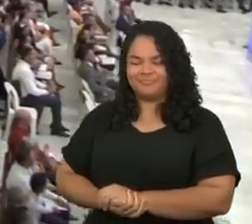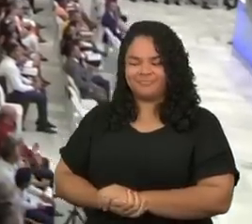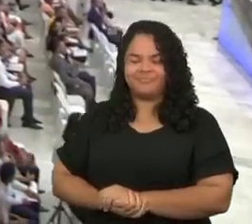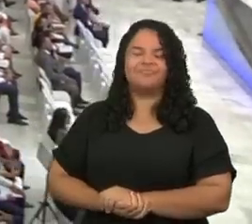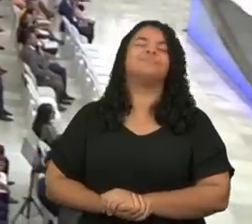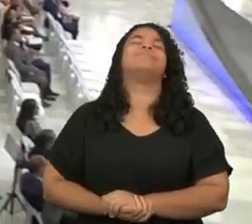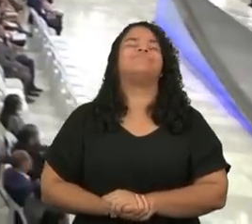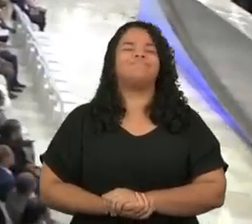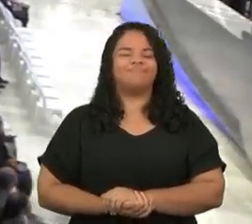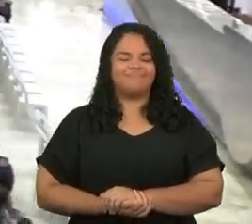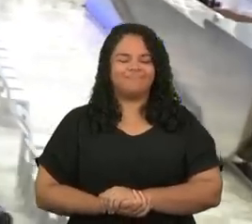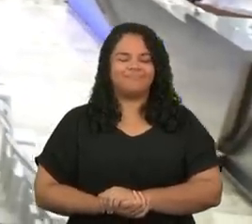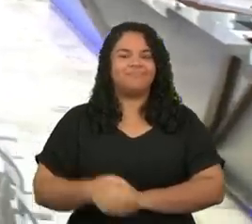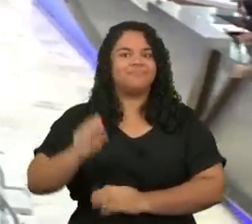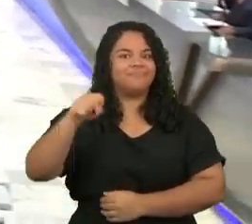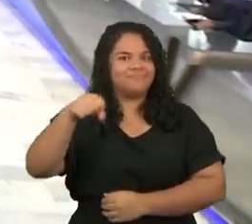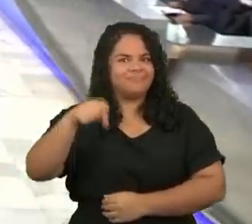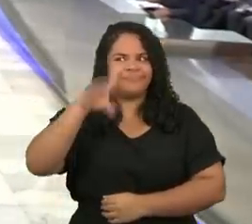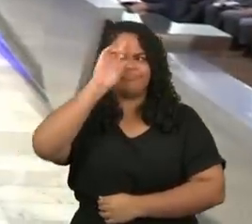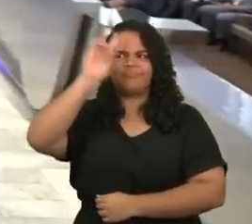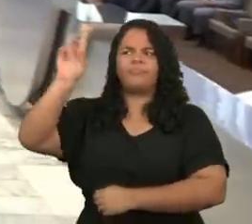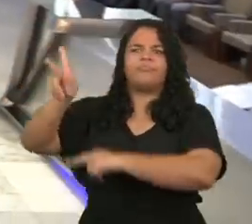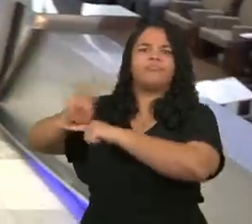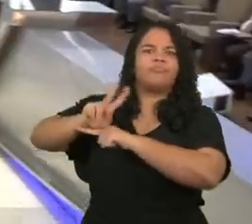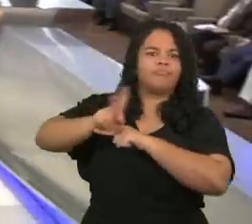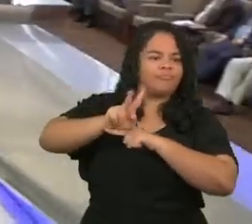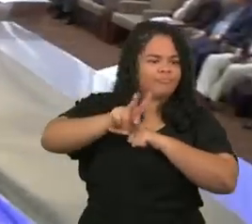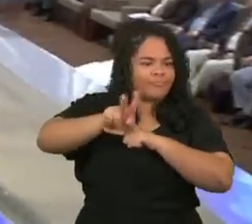o vigia tá aí tá de olho